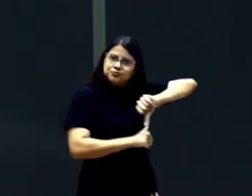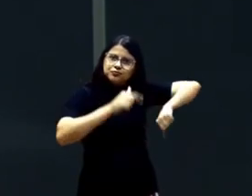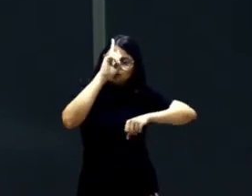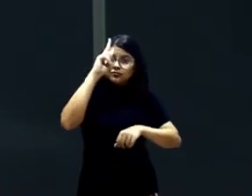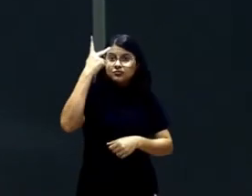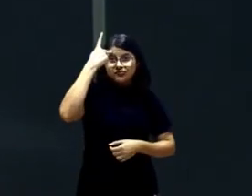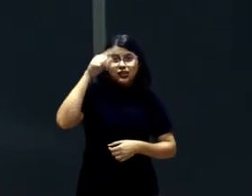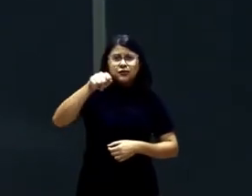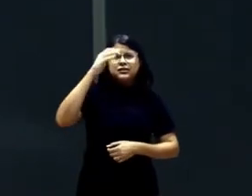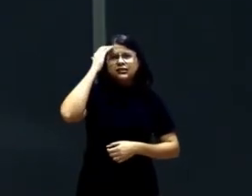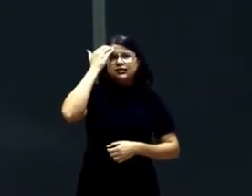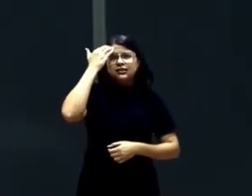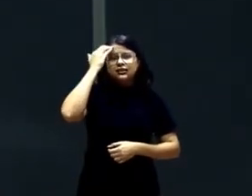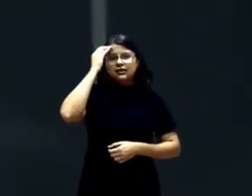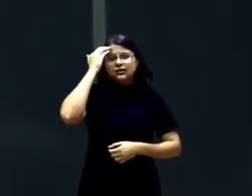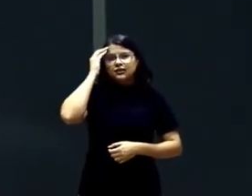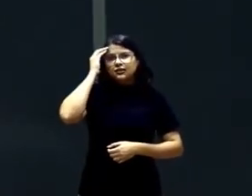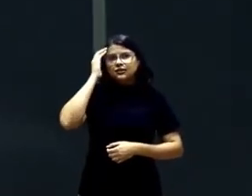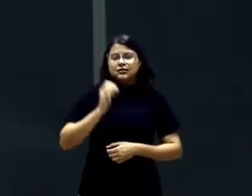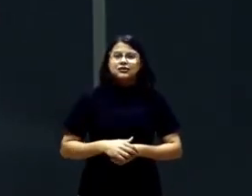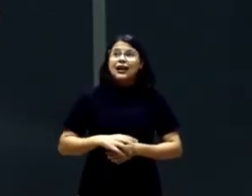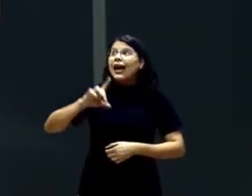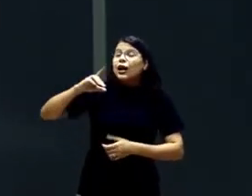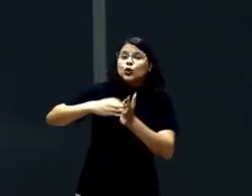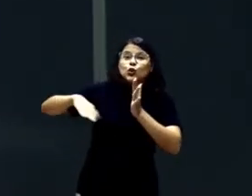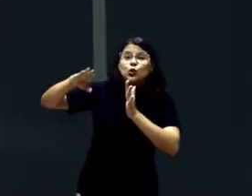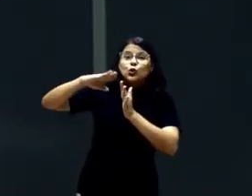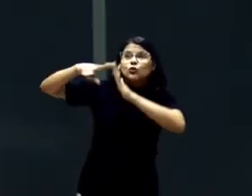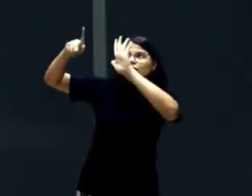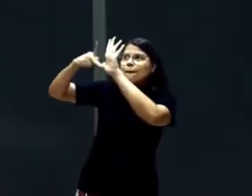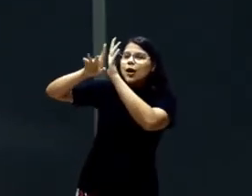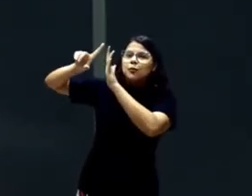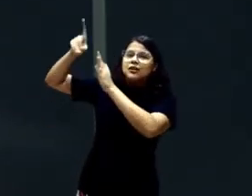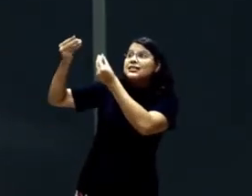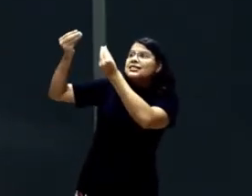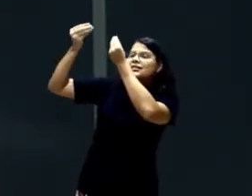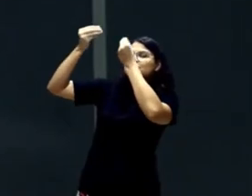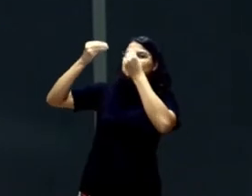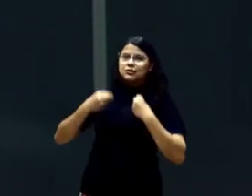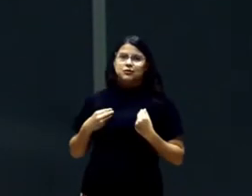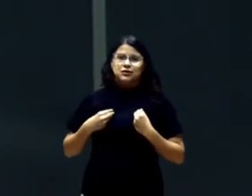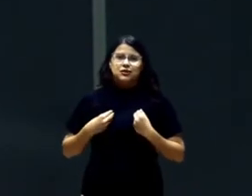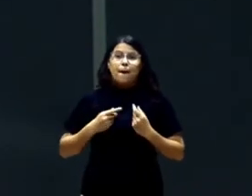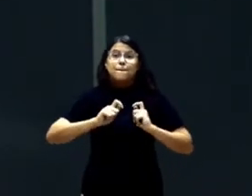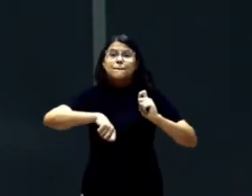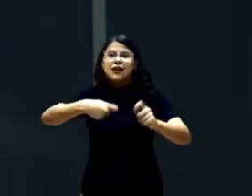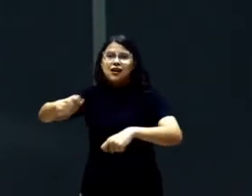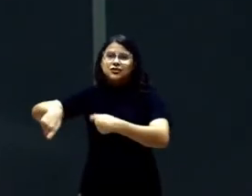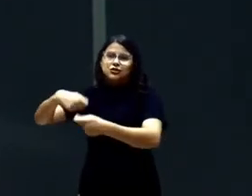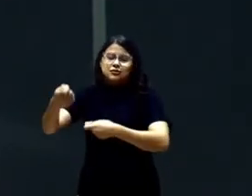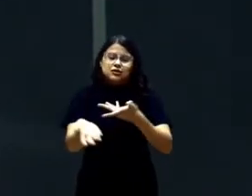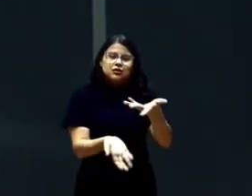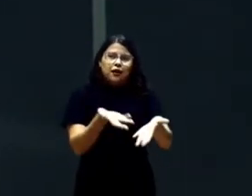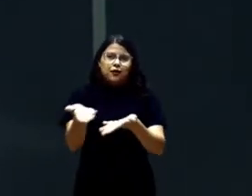entender. Você é apenas um mordomo. Deus te deu, cuide bem disso.